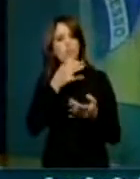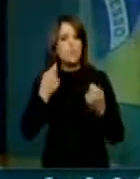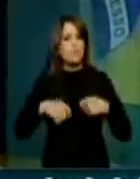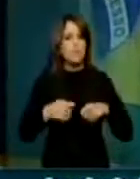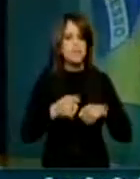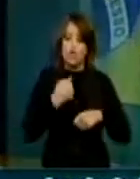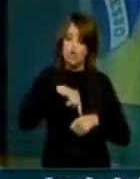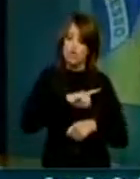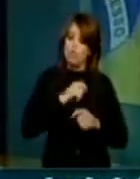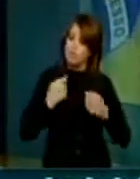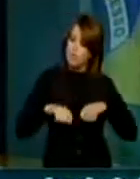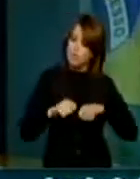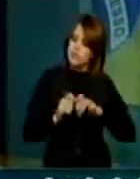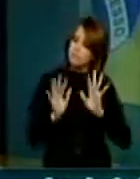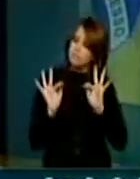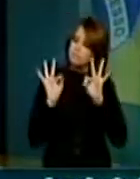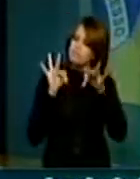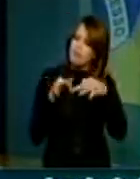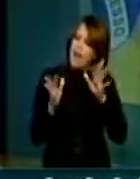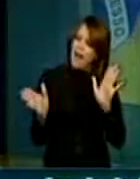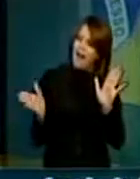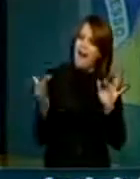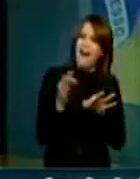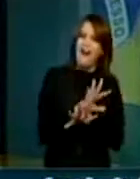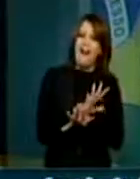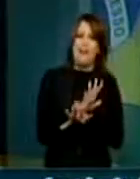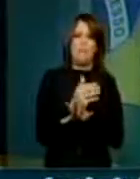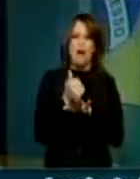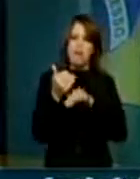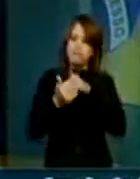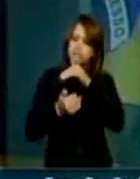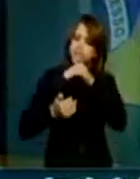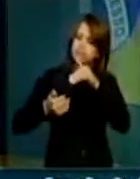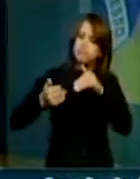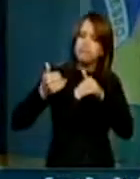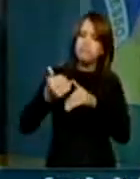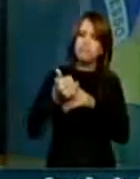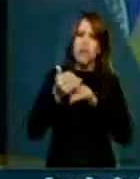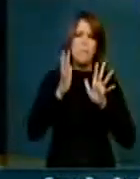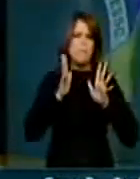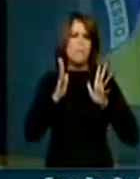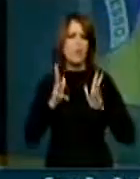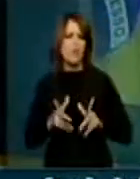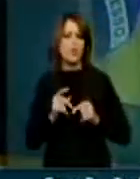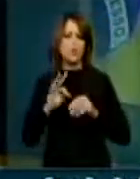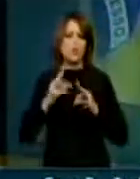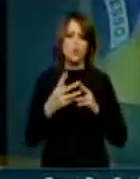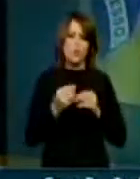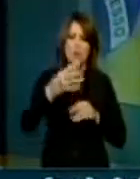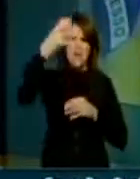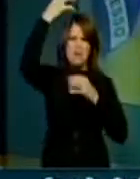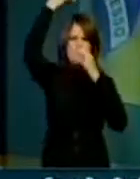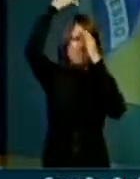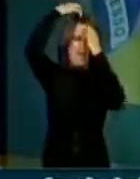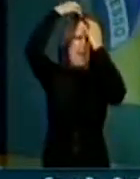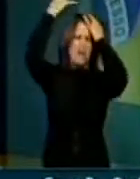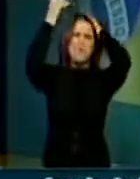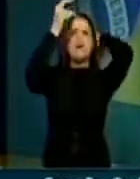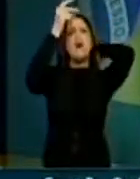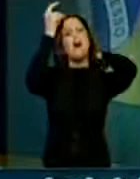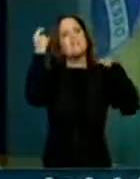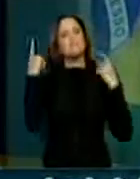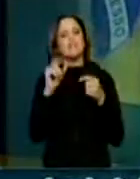necessário, para que nós possamos fechar os ciclos e sairmos sem rupturas. Nós saímos do império também